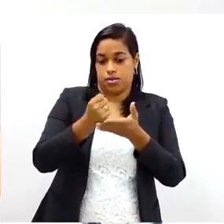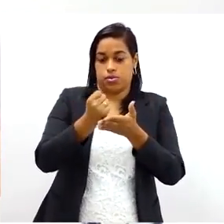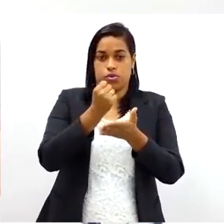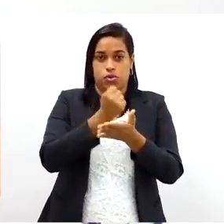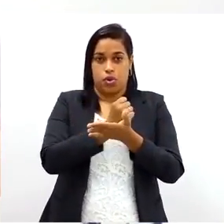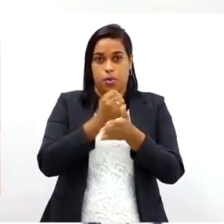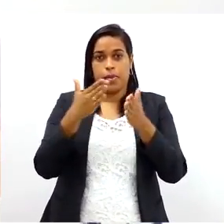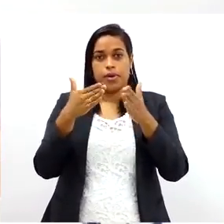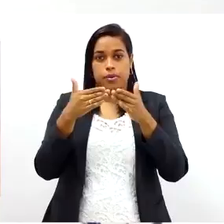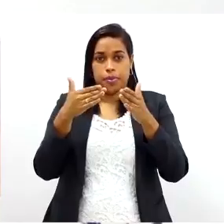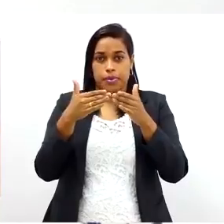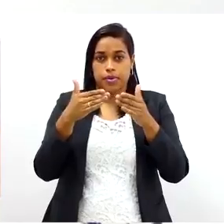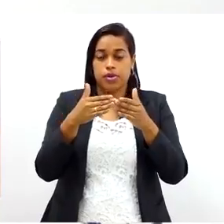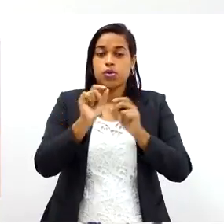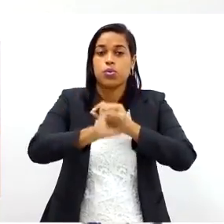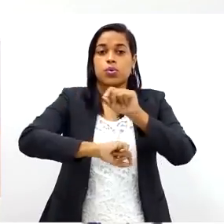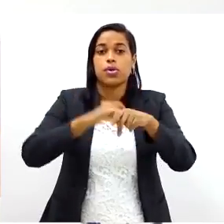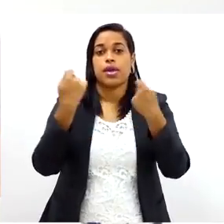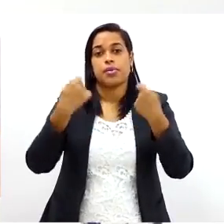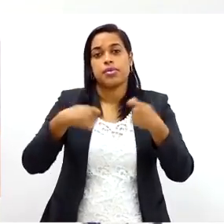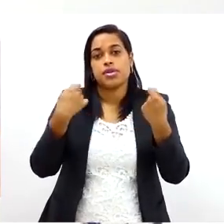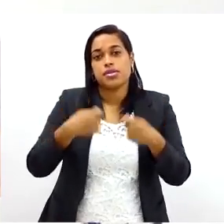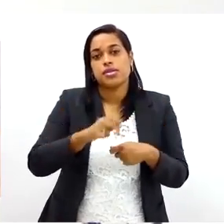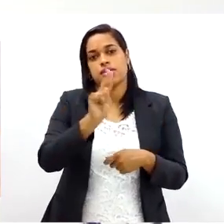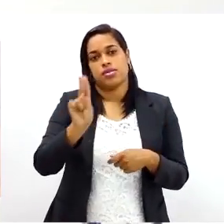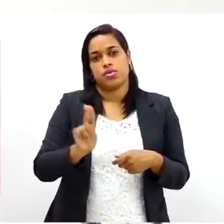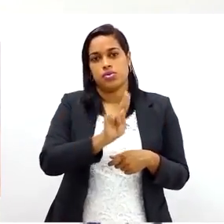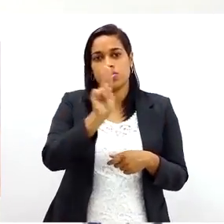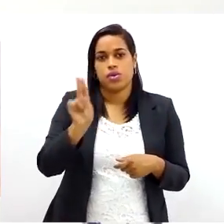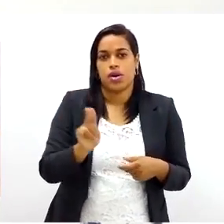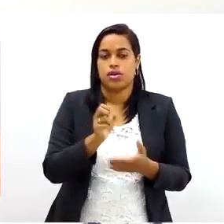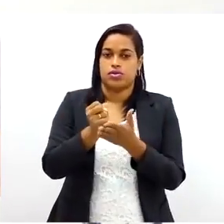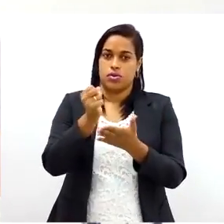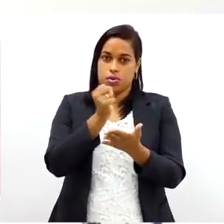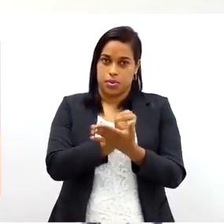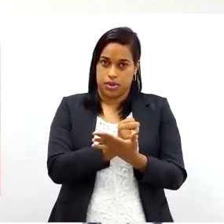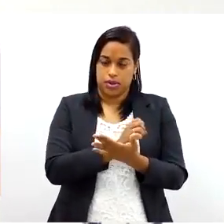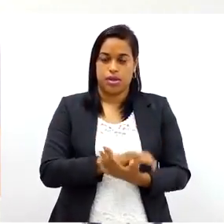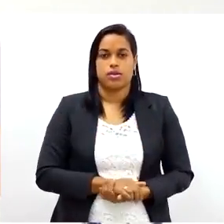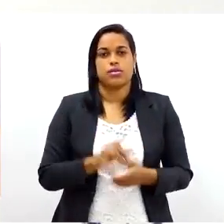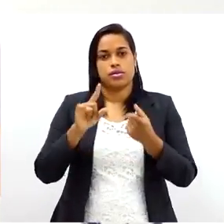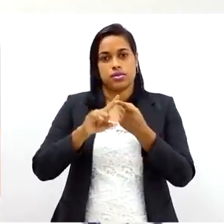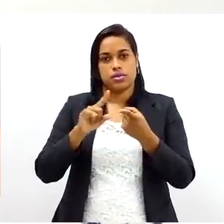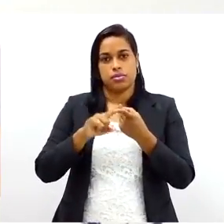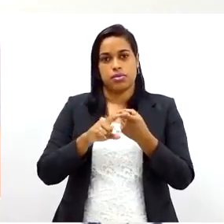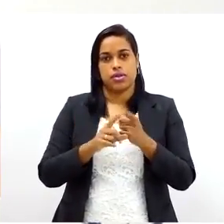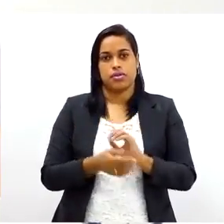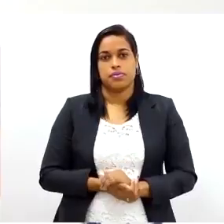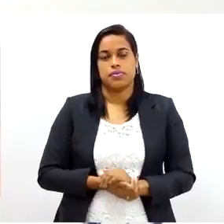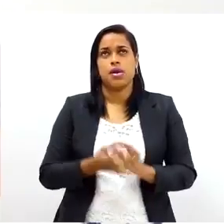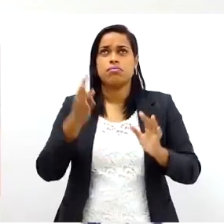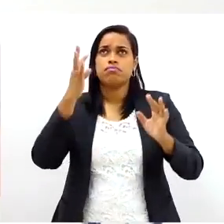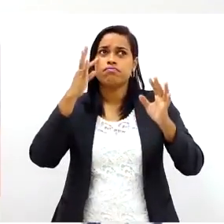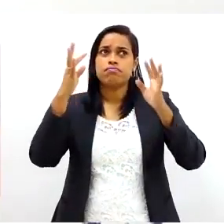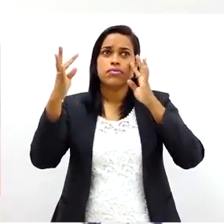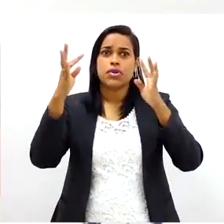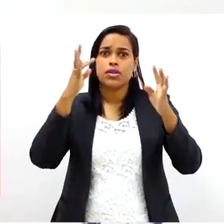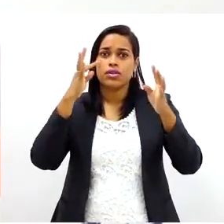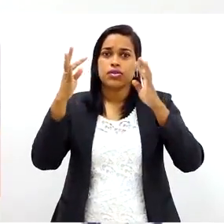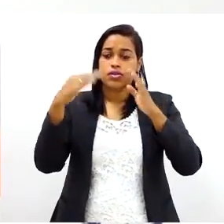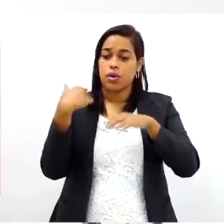de requisitos com as necessidades do usuário, documentar esses requisitos. Que tal a gente imaginar